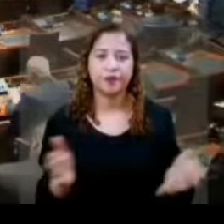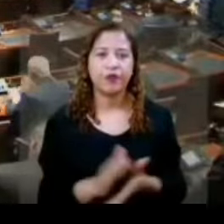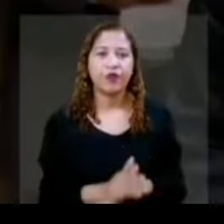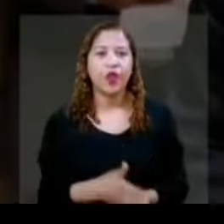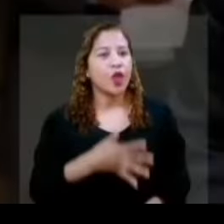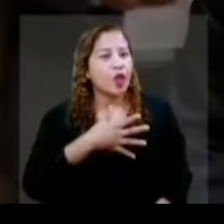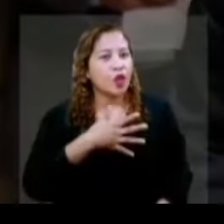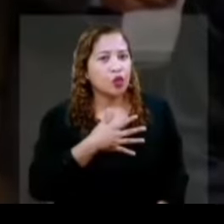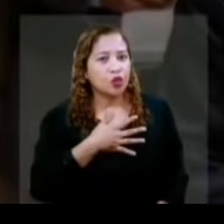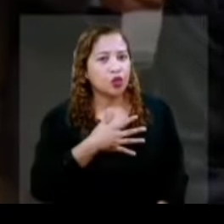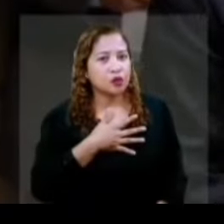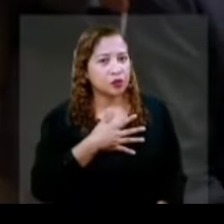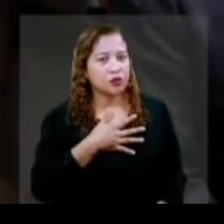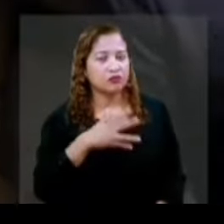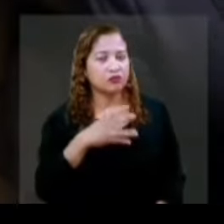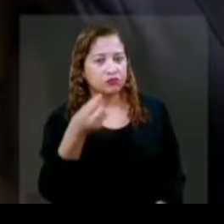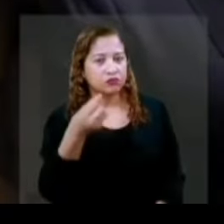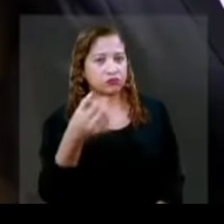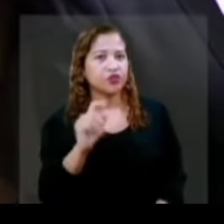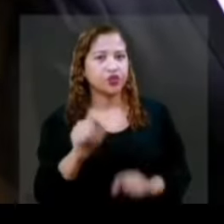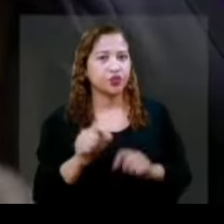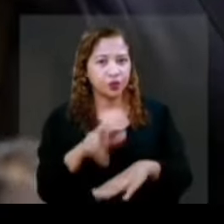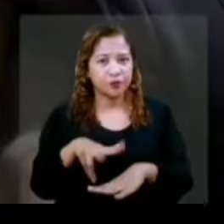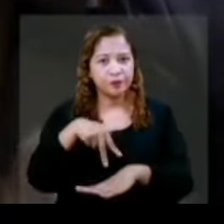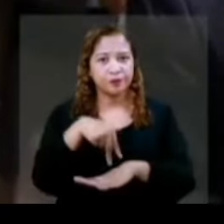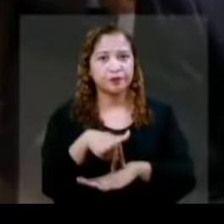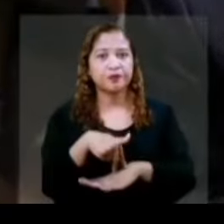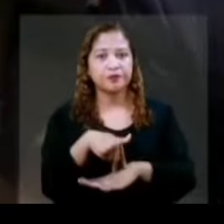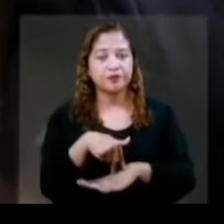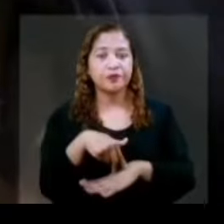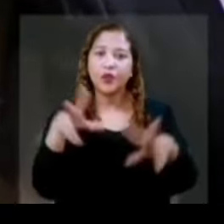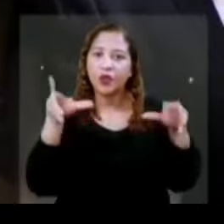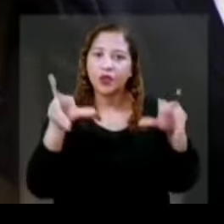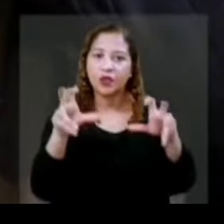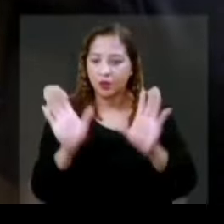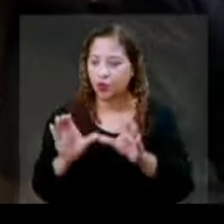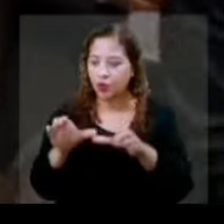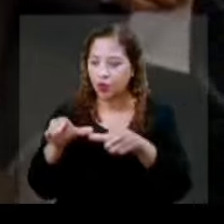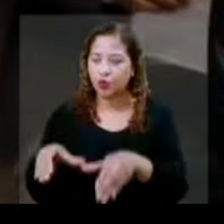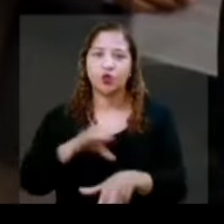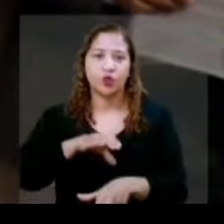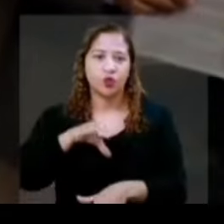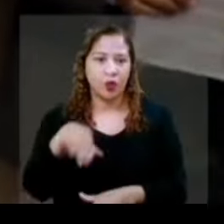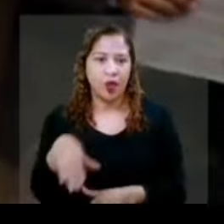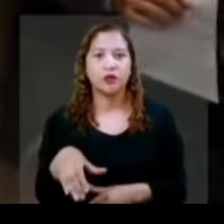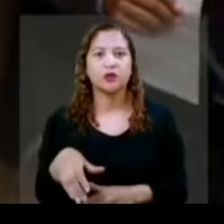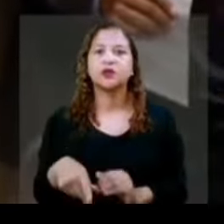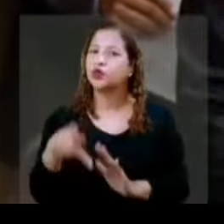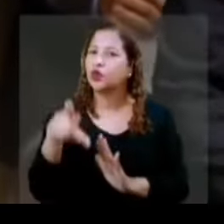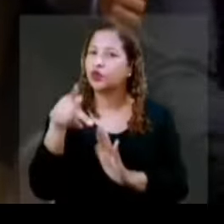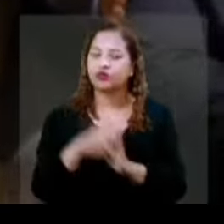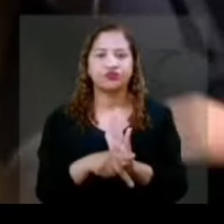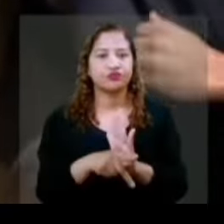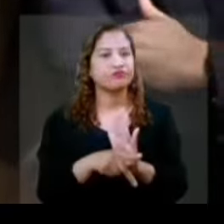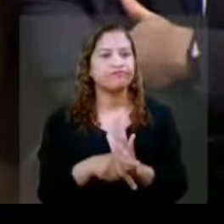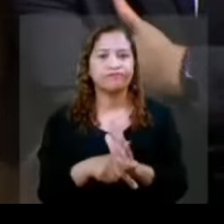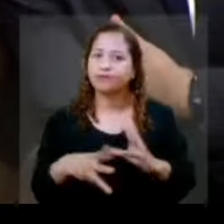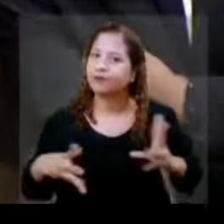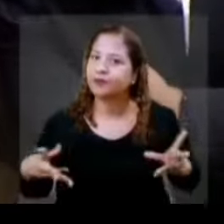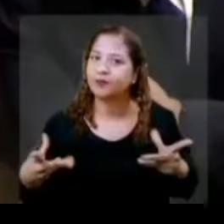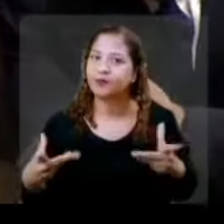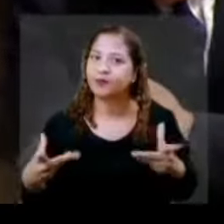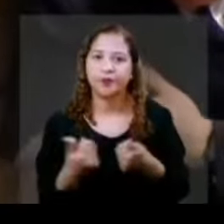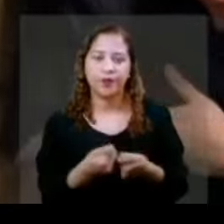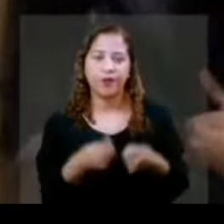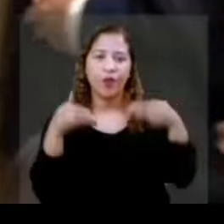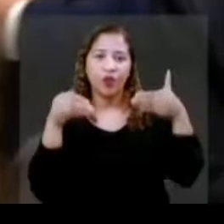aqui em relação ao estádio do Vasco. É um projeto que é muito bom para a cidade, é um projeto, como o vereador esquerdo